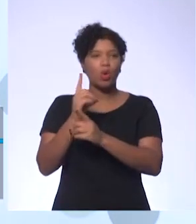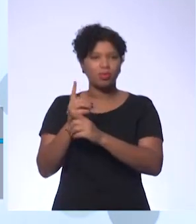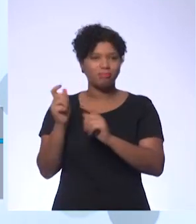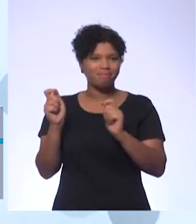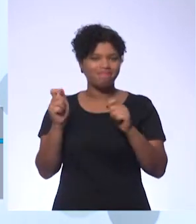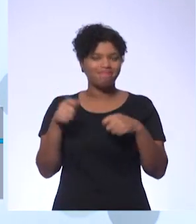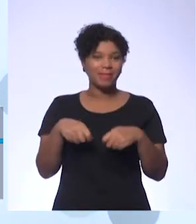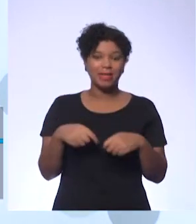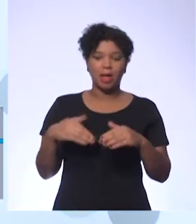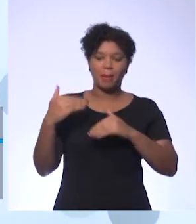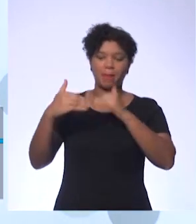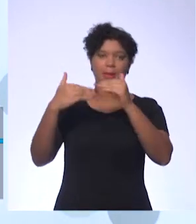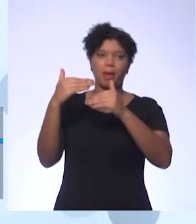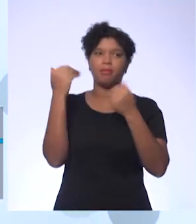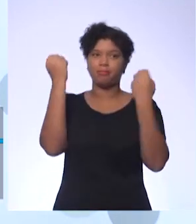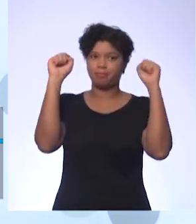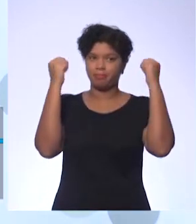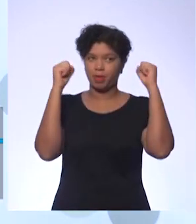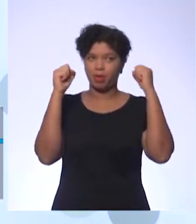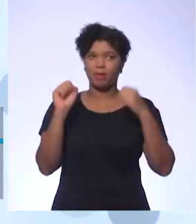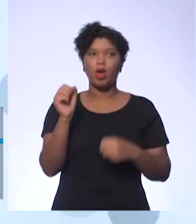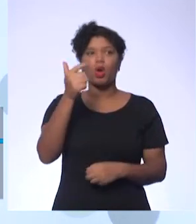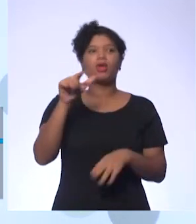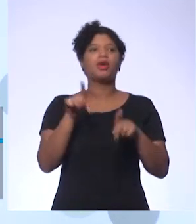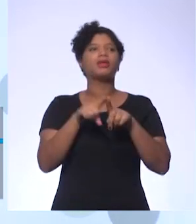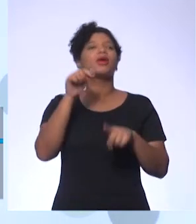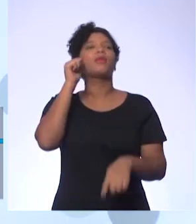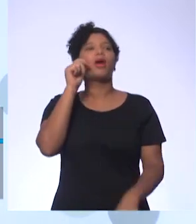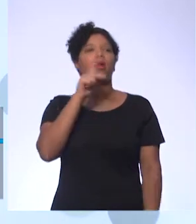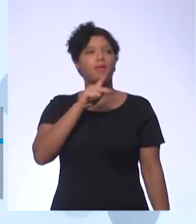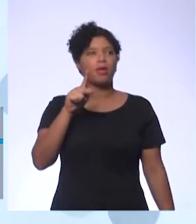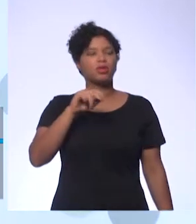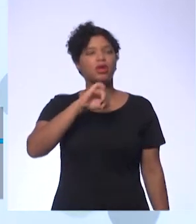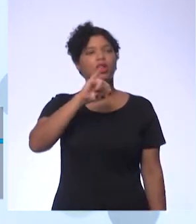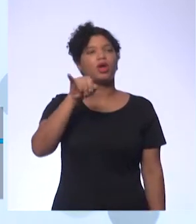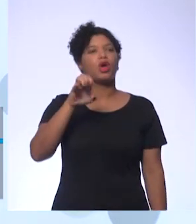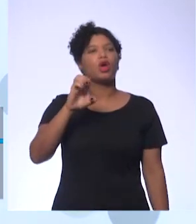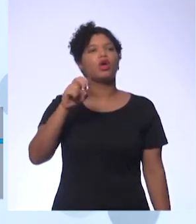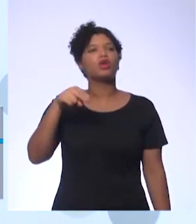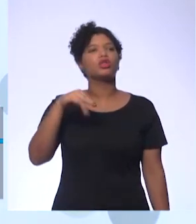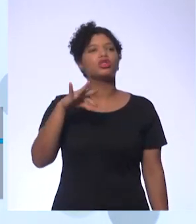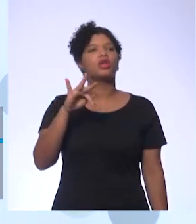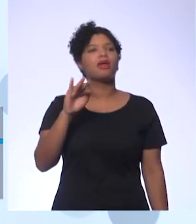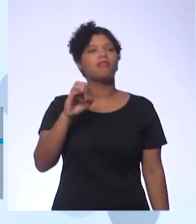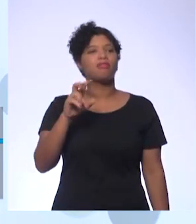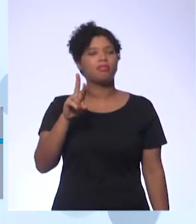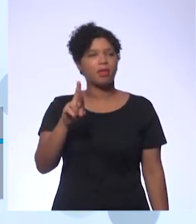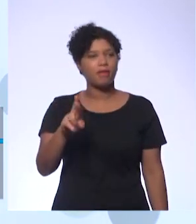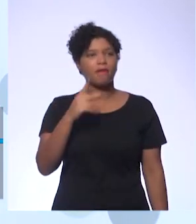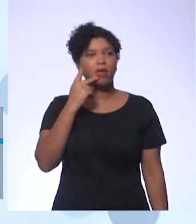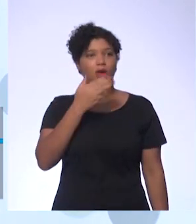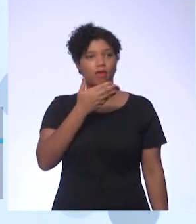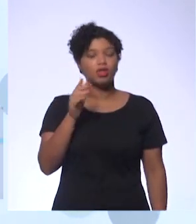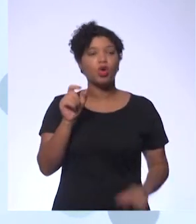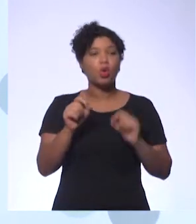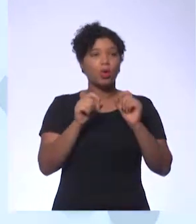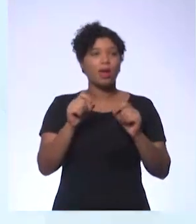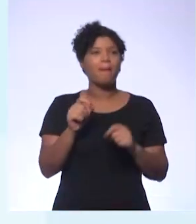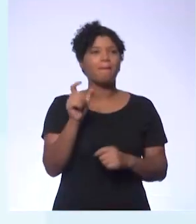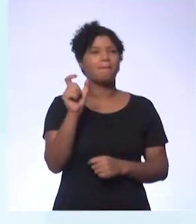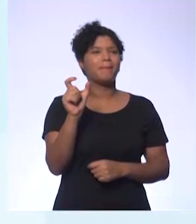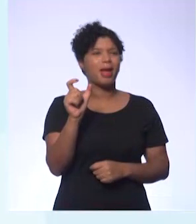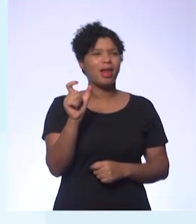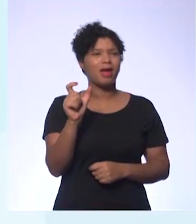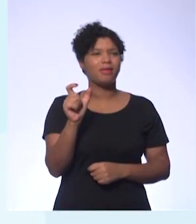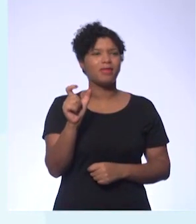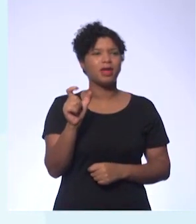industrialização. Outra questão aqui, que até a professora Jennifer ela vai falar um pouco mais, que é o puritanismo. Né? Até vou colocar na